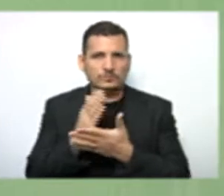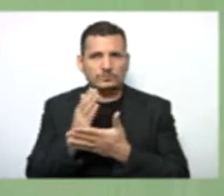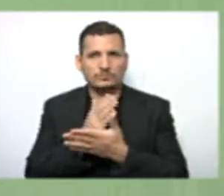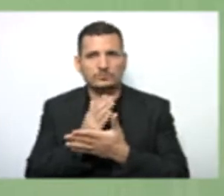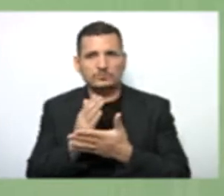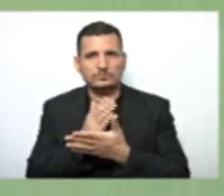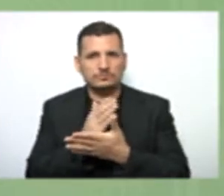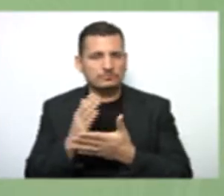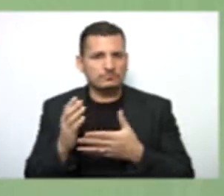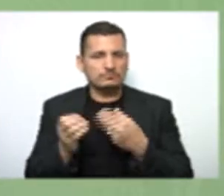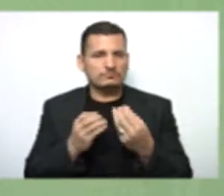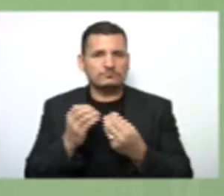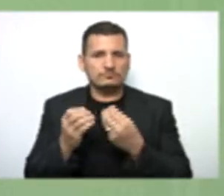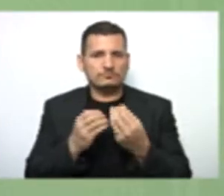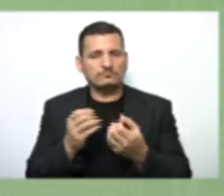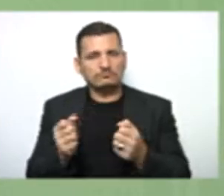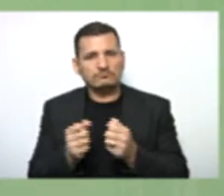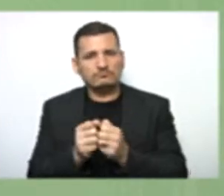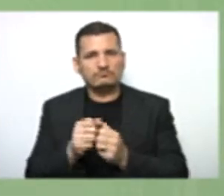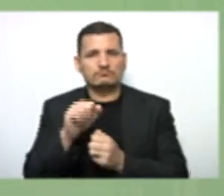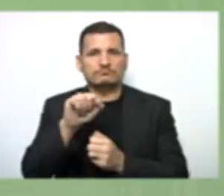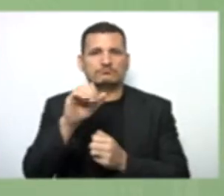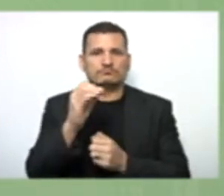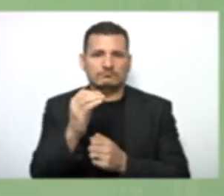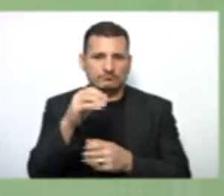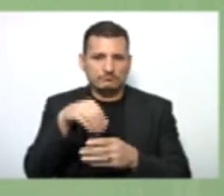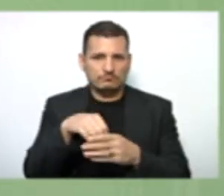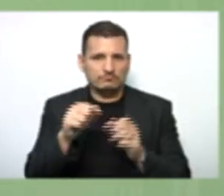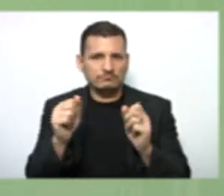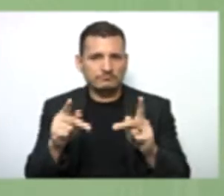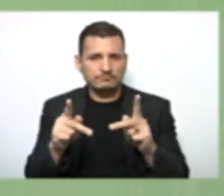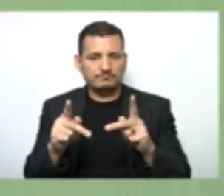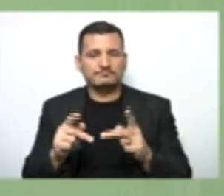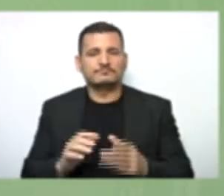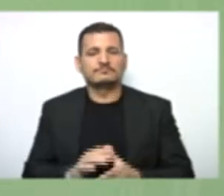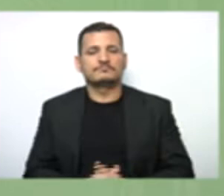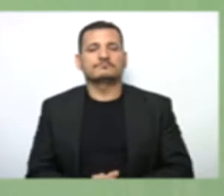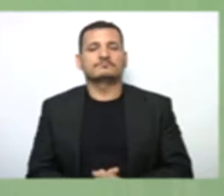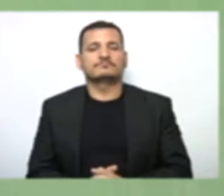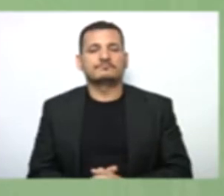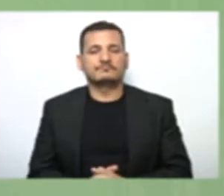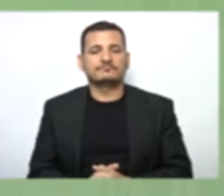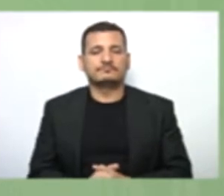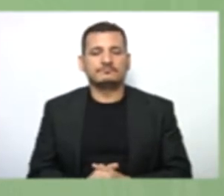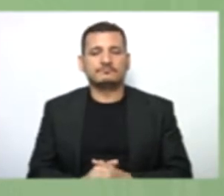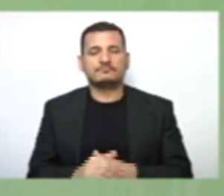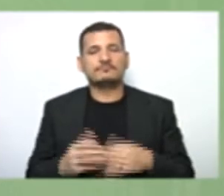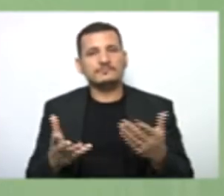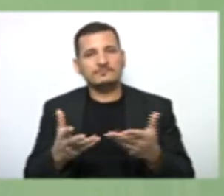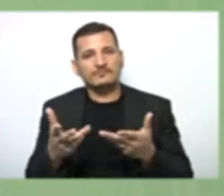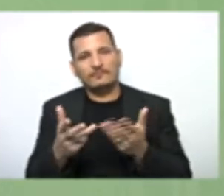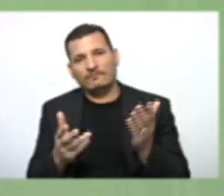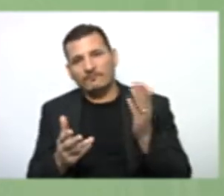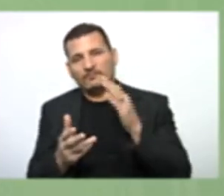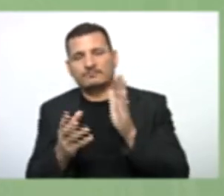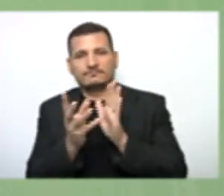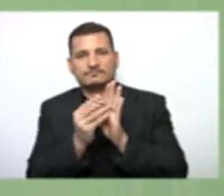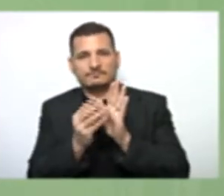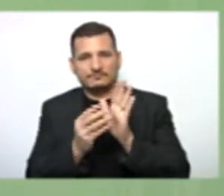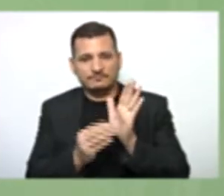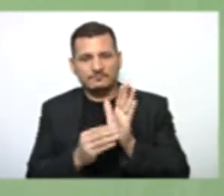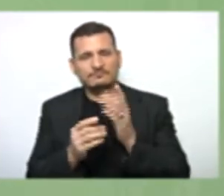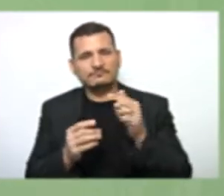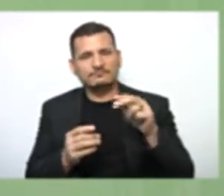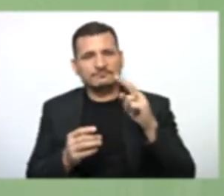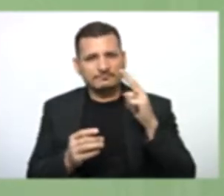podem atuar junto a um sistema operacional, ok? Sendo assim, vamos ao conteúdo. Vocês